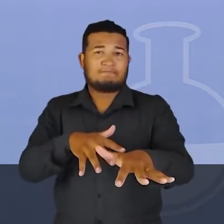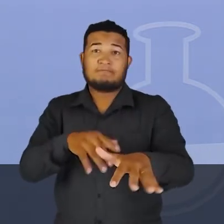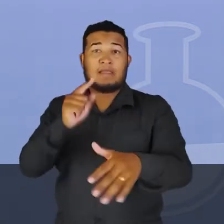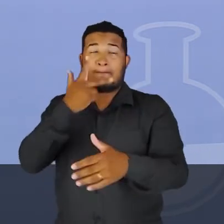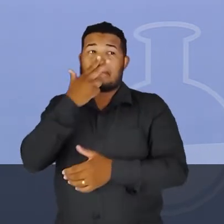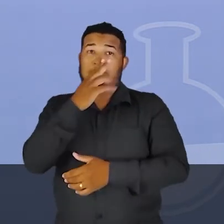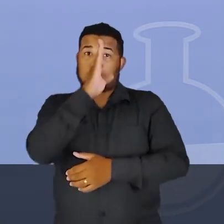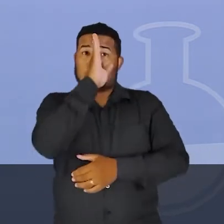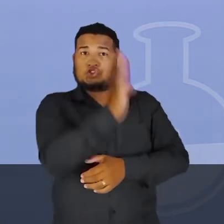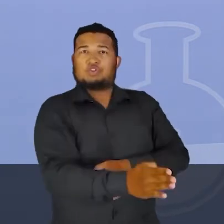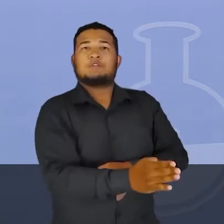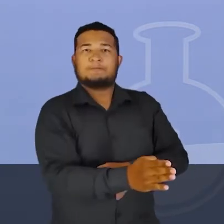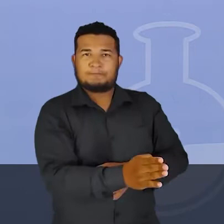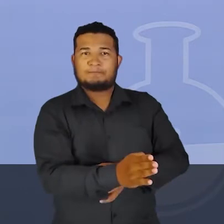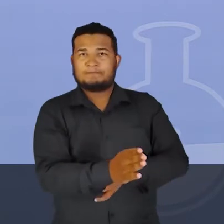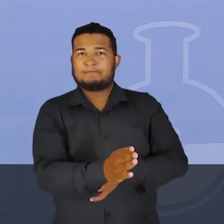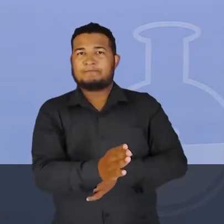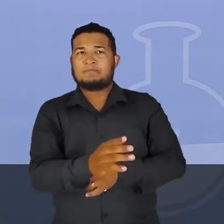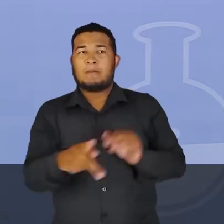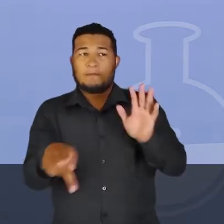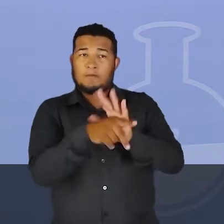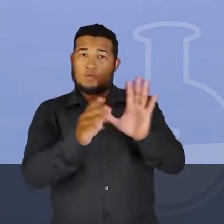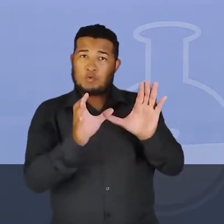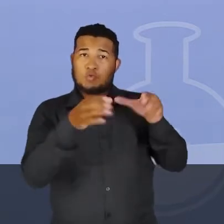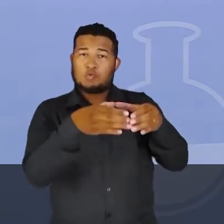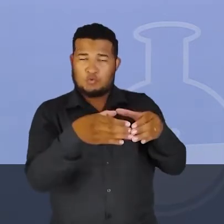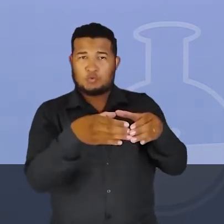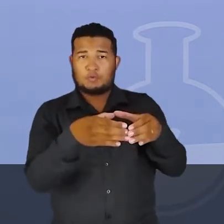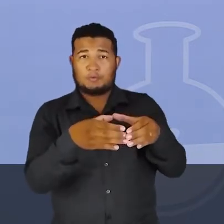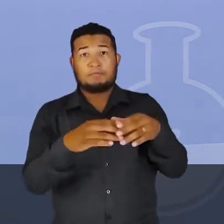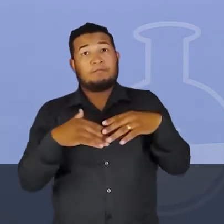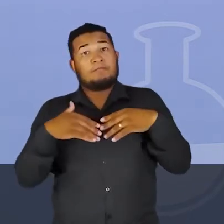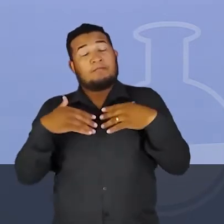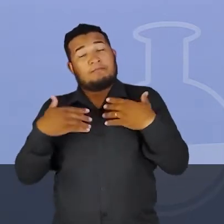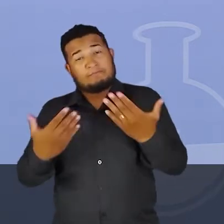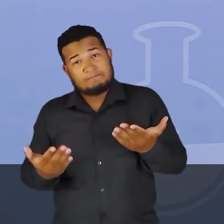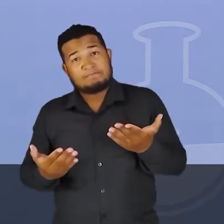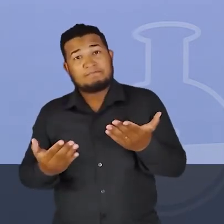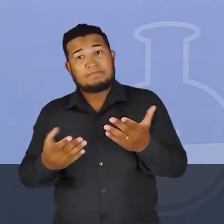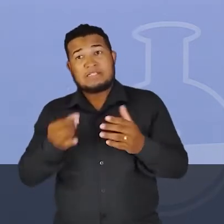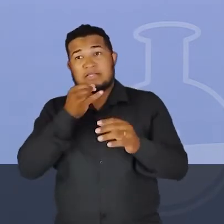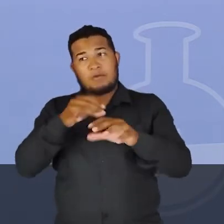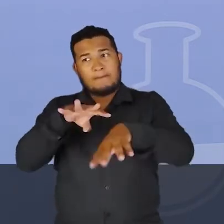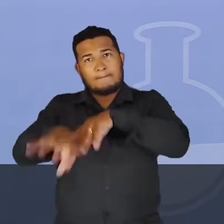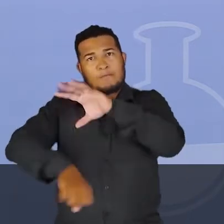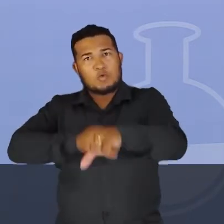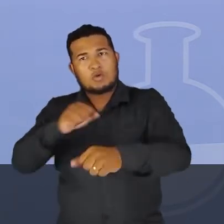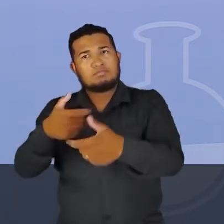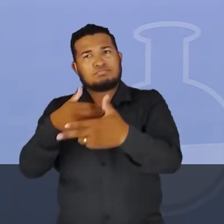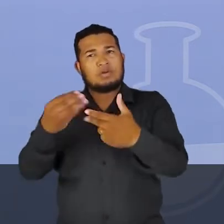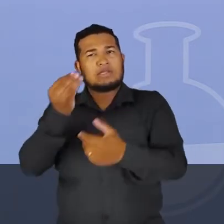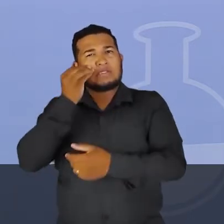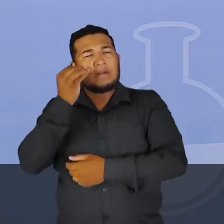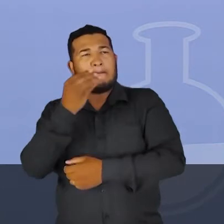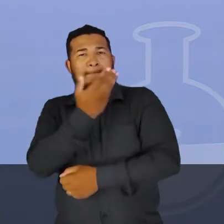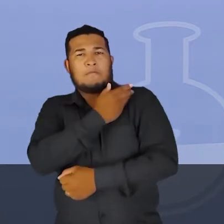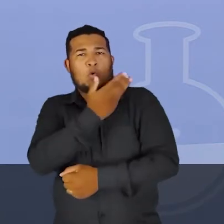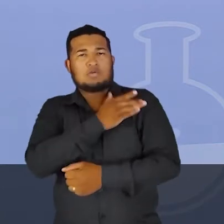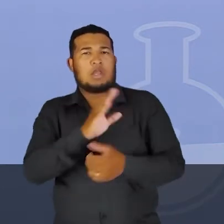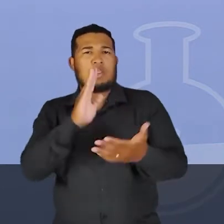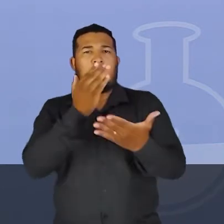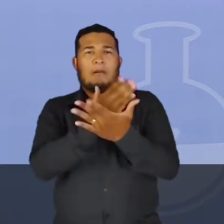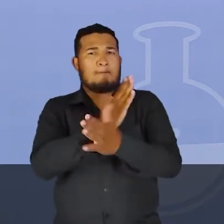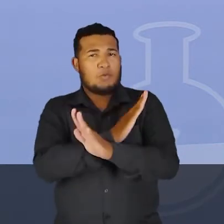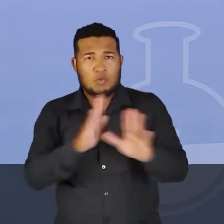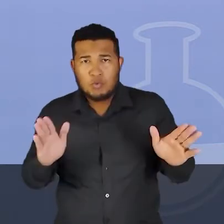mais diretamente dos grupos. Então, que buscam o quê? Reduzir preconceitos,